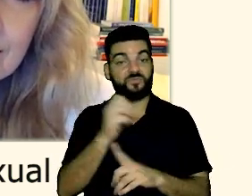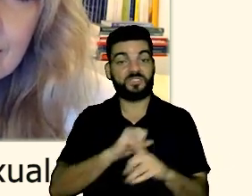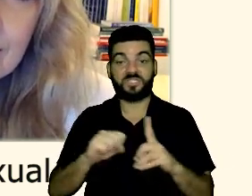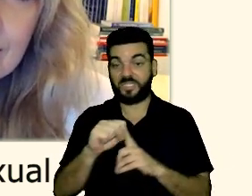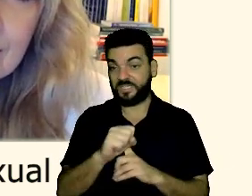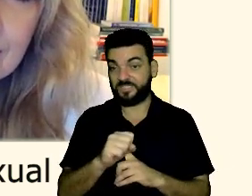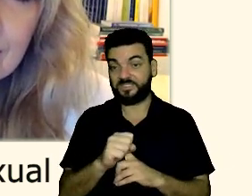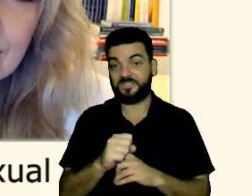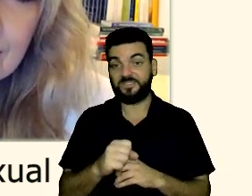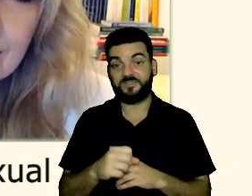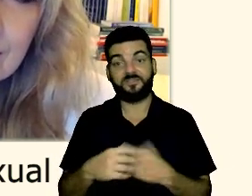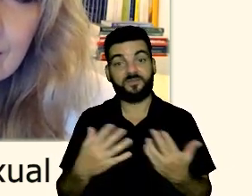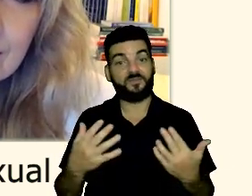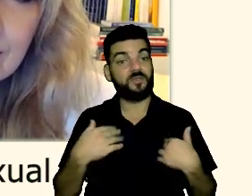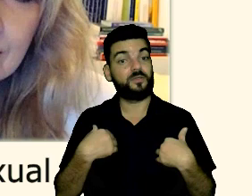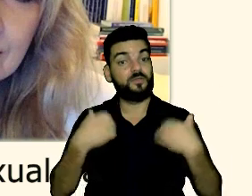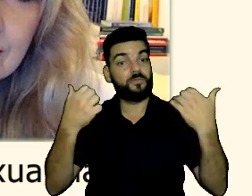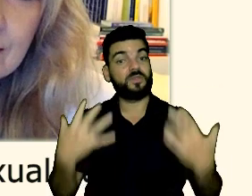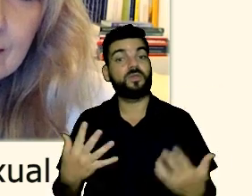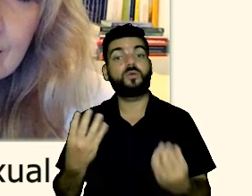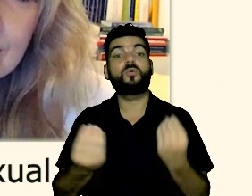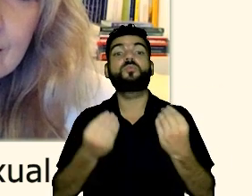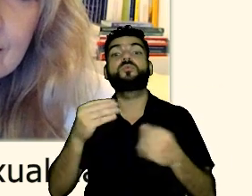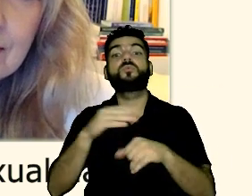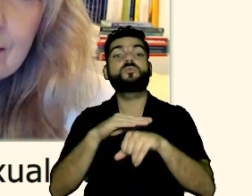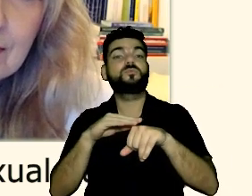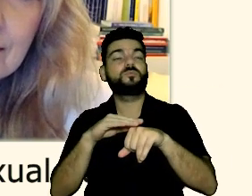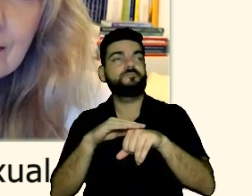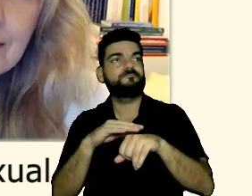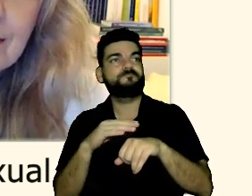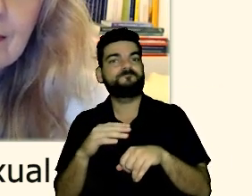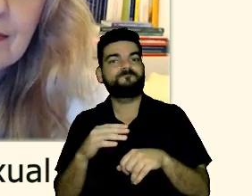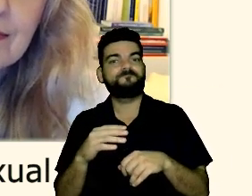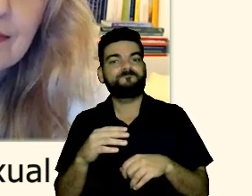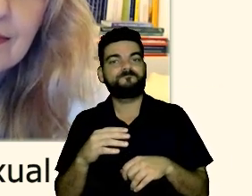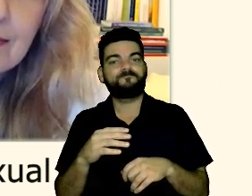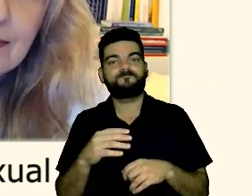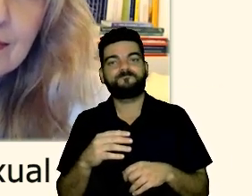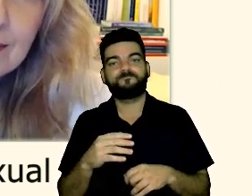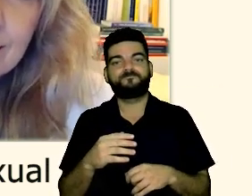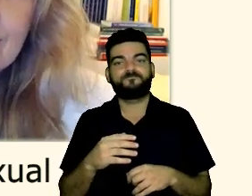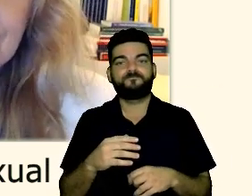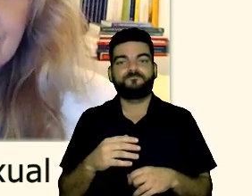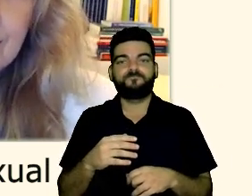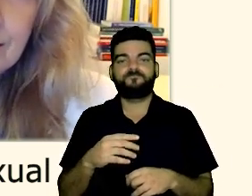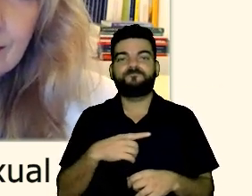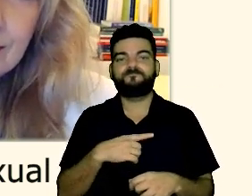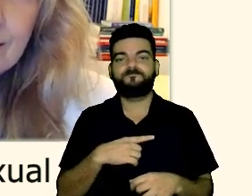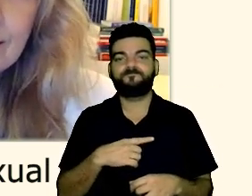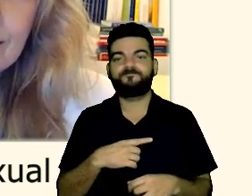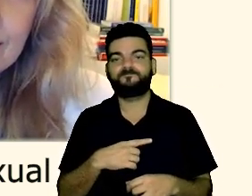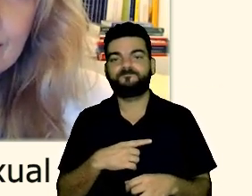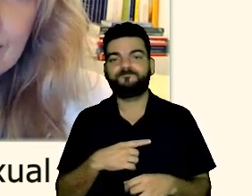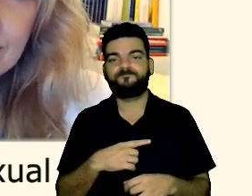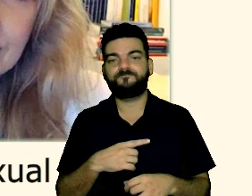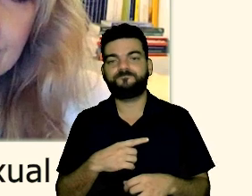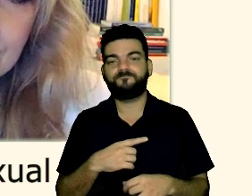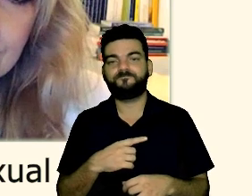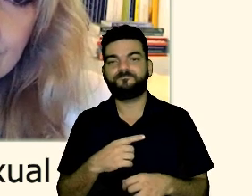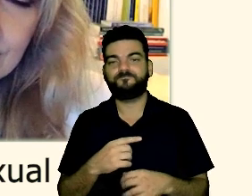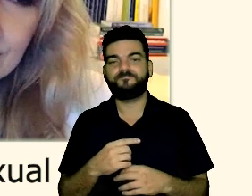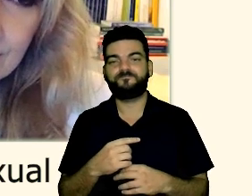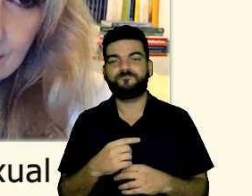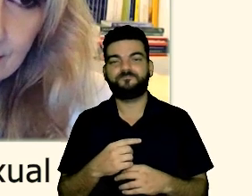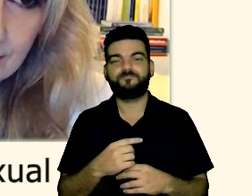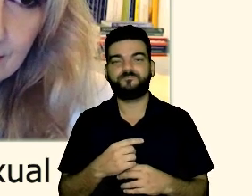passado. E a gente também tem que tomar um pouco de cuidado na nossa instituição nessa reprodução que a gente tem de algumas falas, né? Então, tem falas